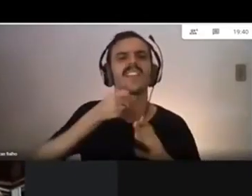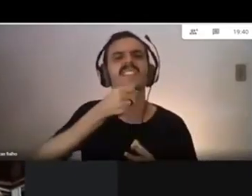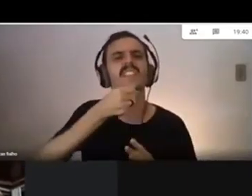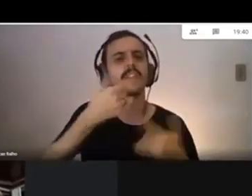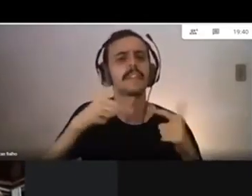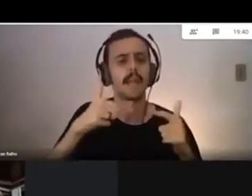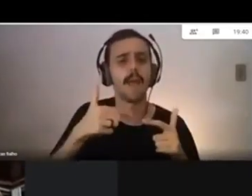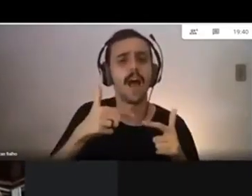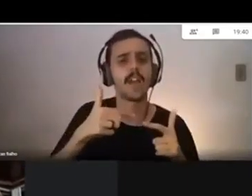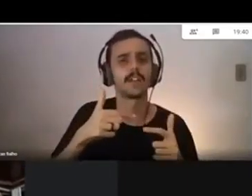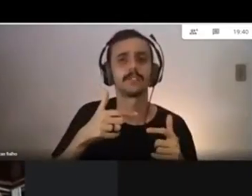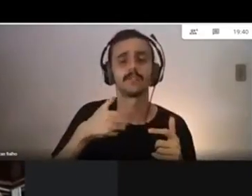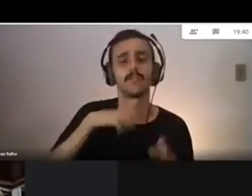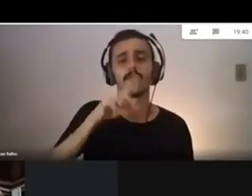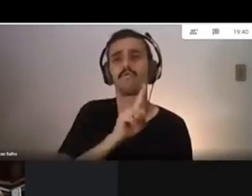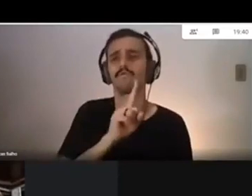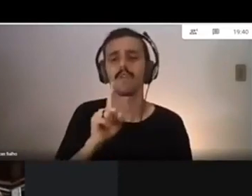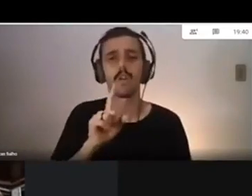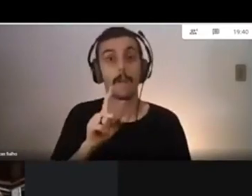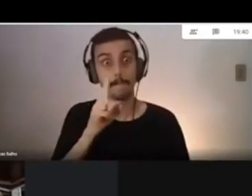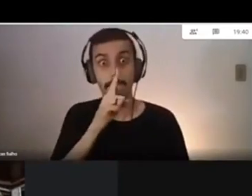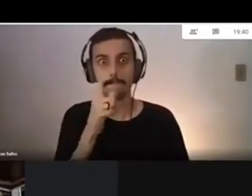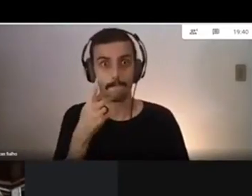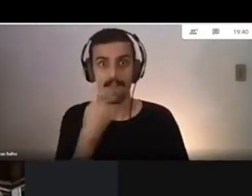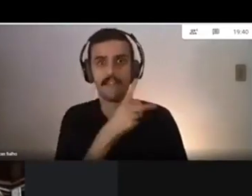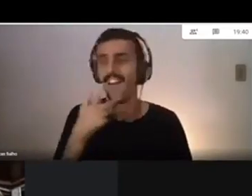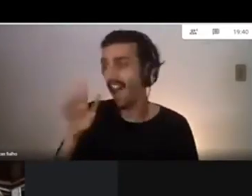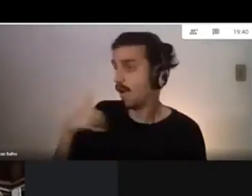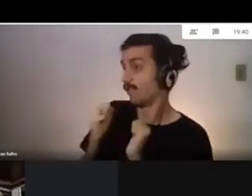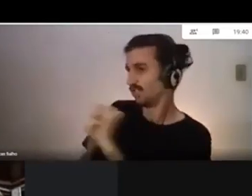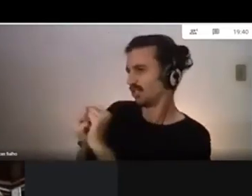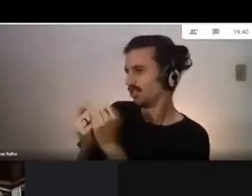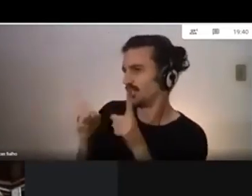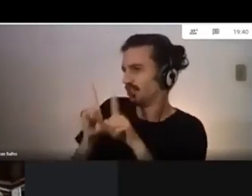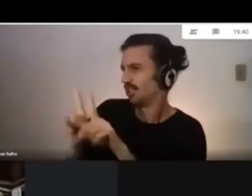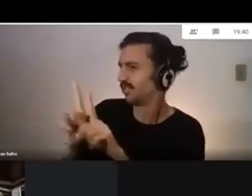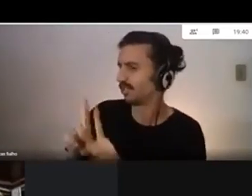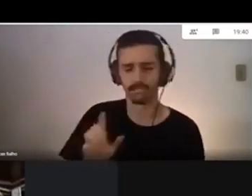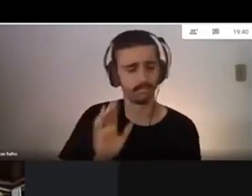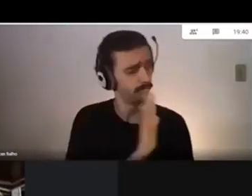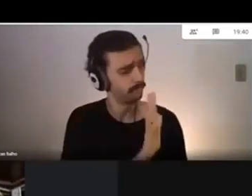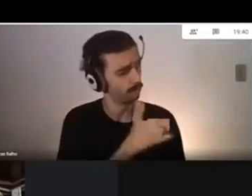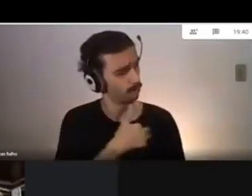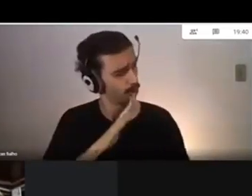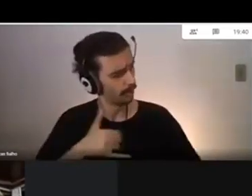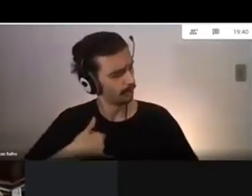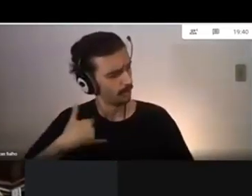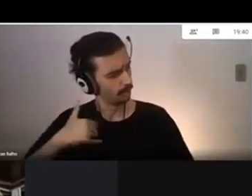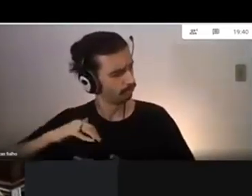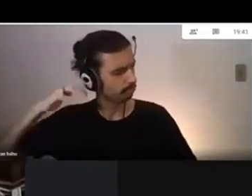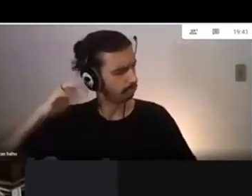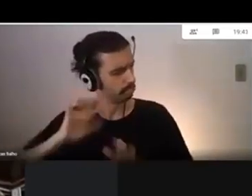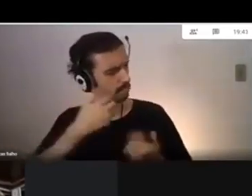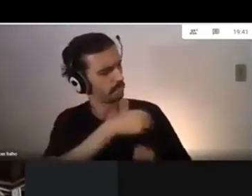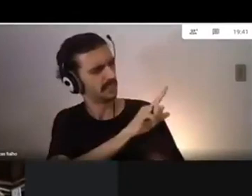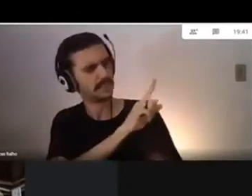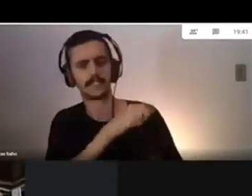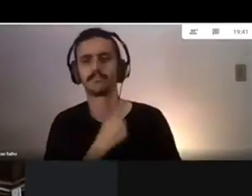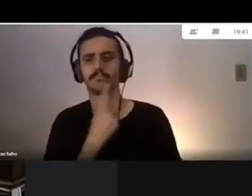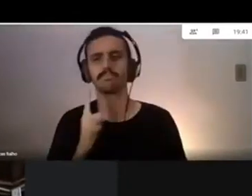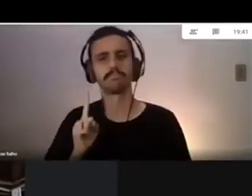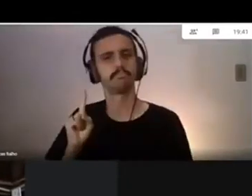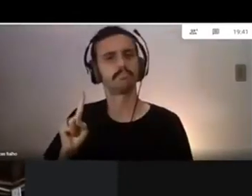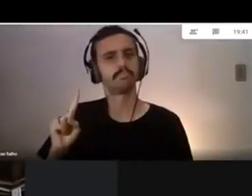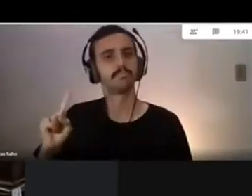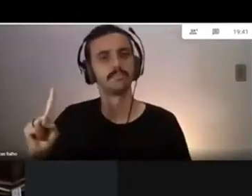contigo? Não, porque agora eu sou adulto. Né? Uhum. Então, quando a gente faz esse processo de